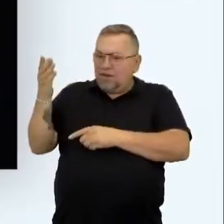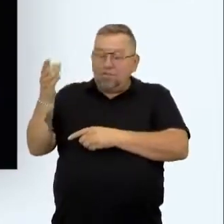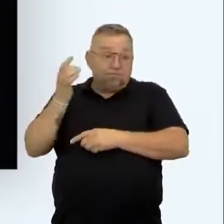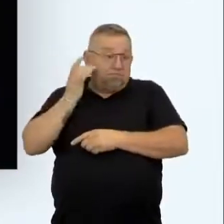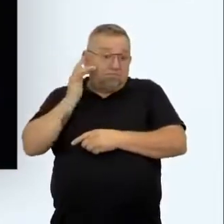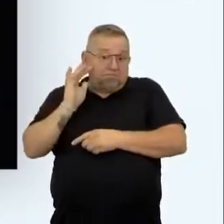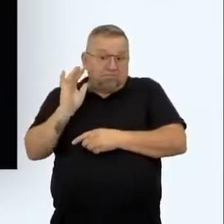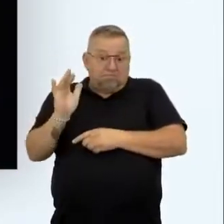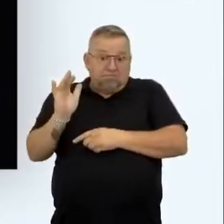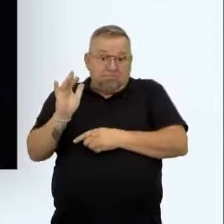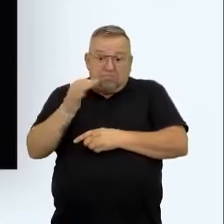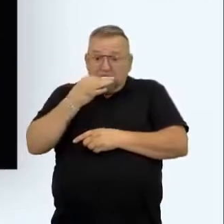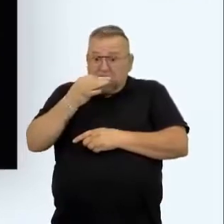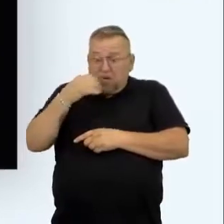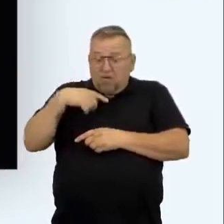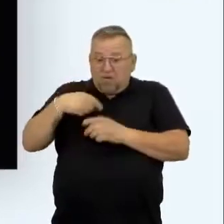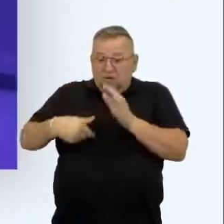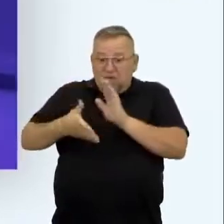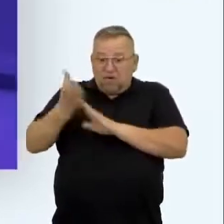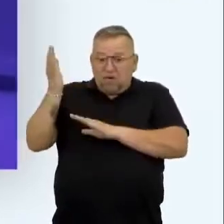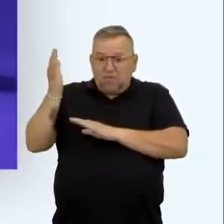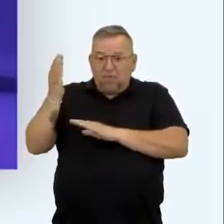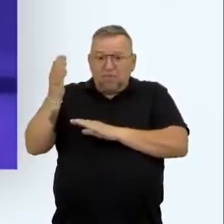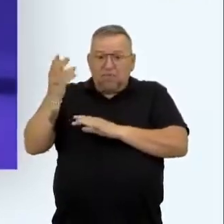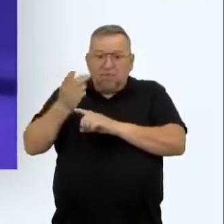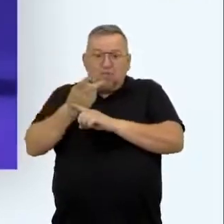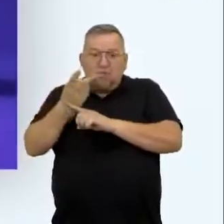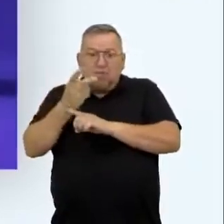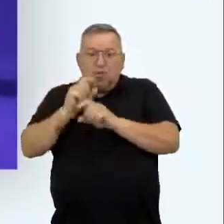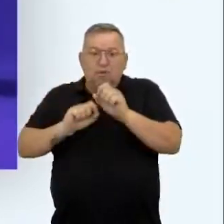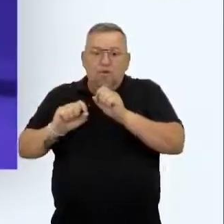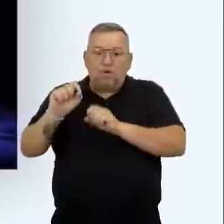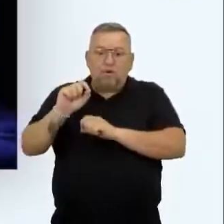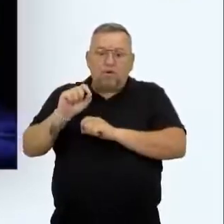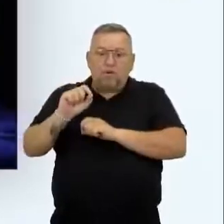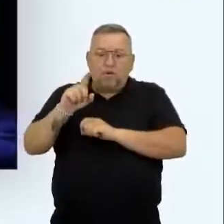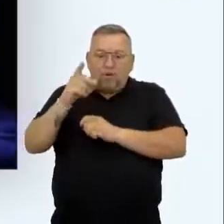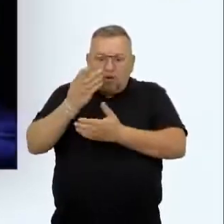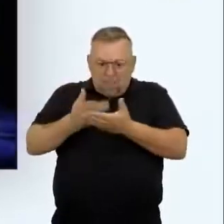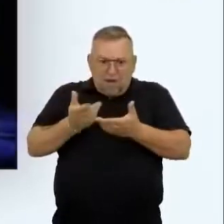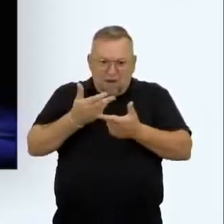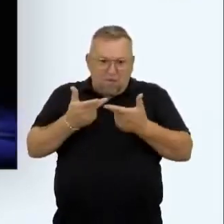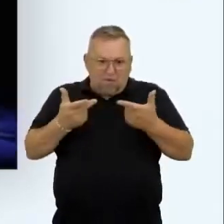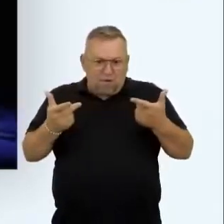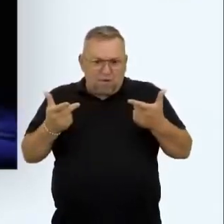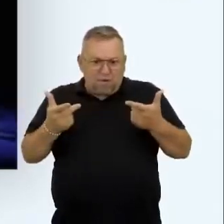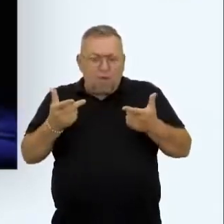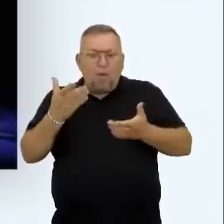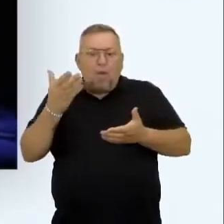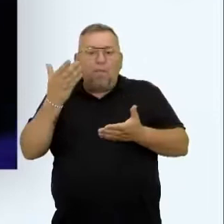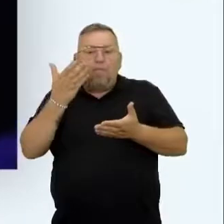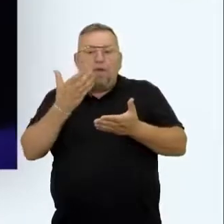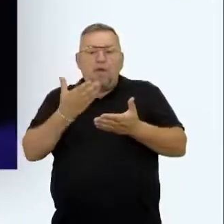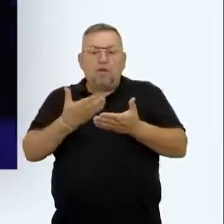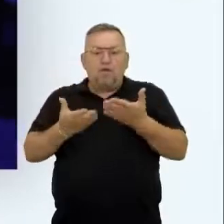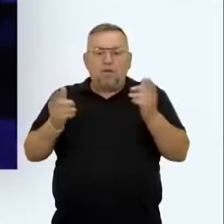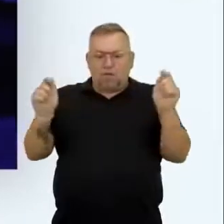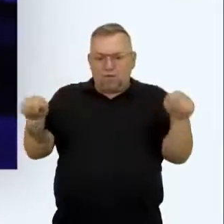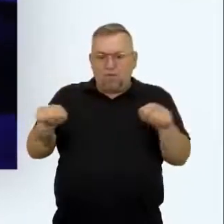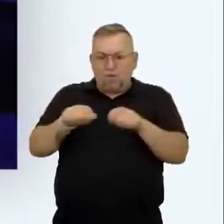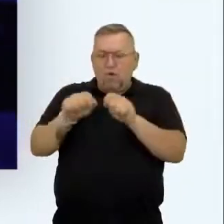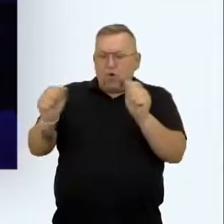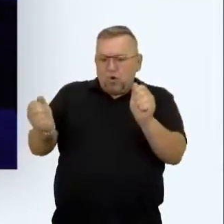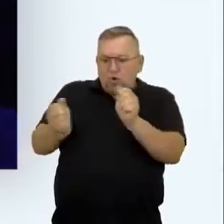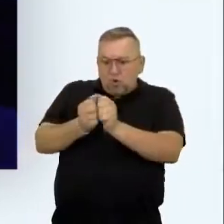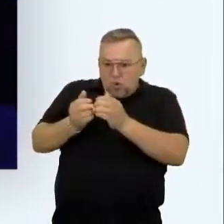sei. Acho que eu vou sair por aí em busca... Em busca de quê? Você perdeu alguma coisa? Perdi. A gente pode ir juntos no